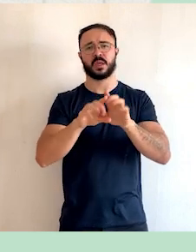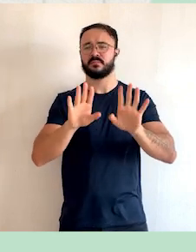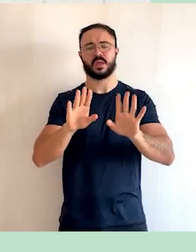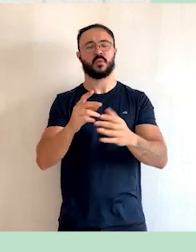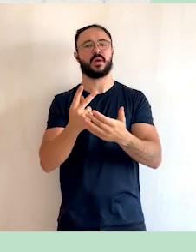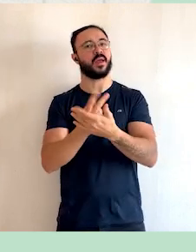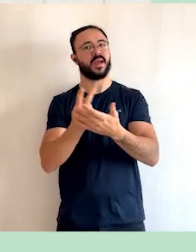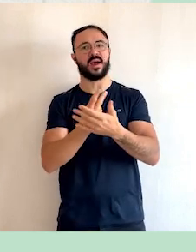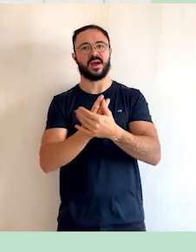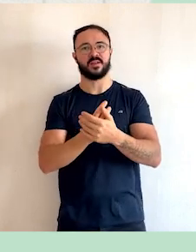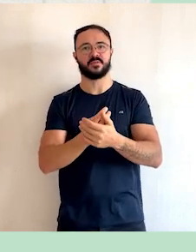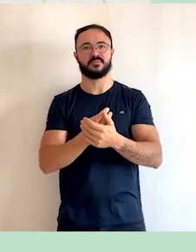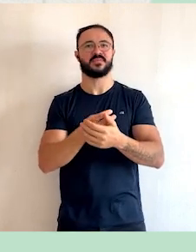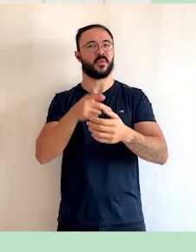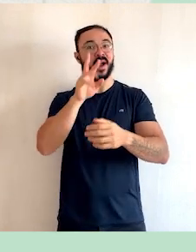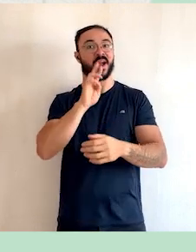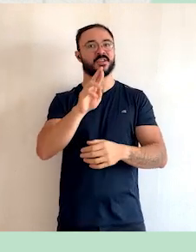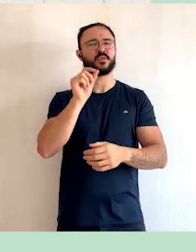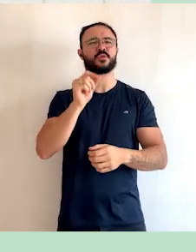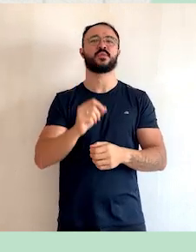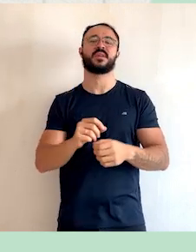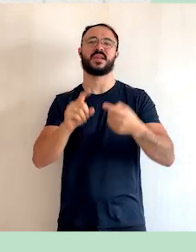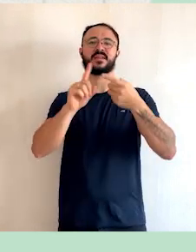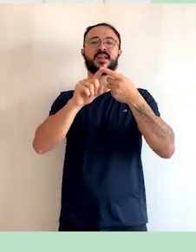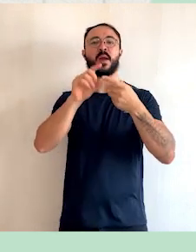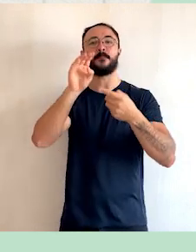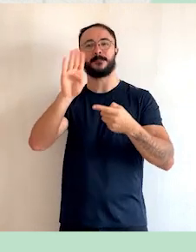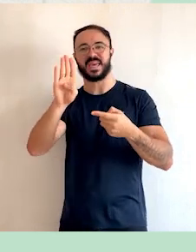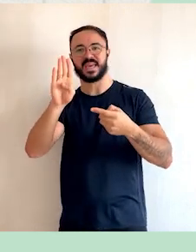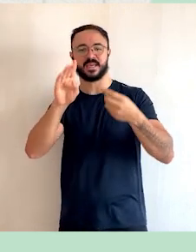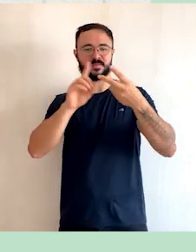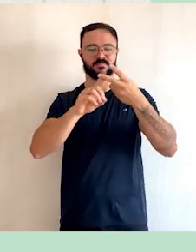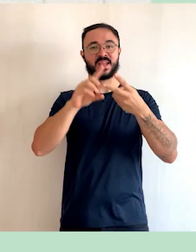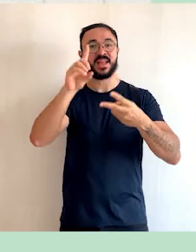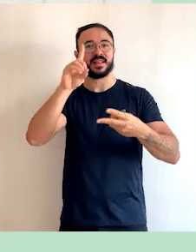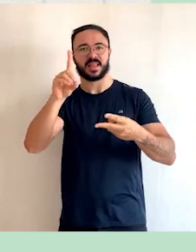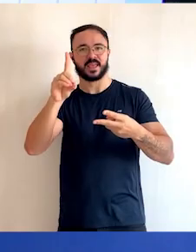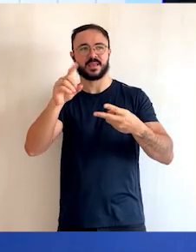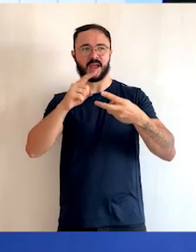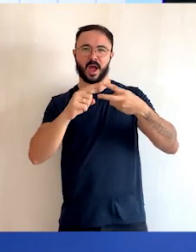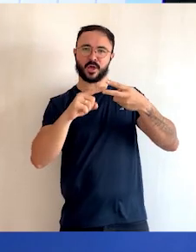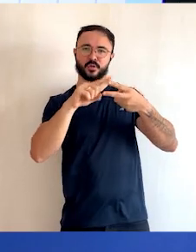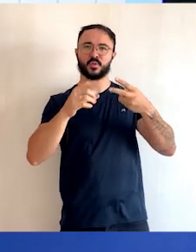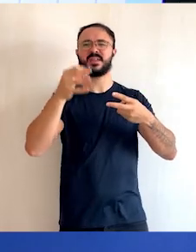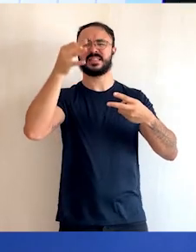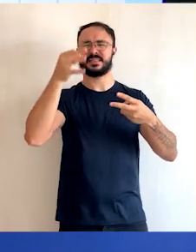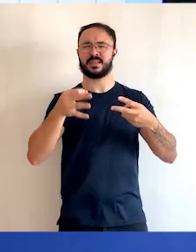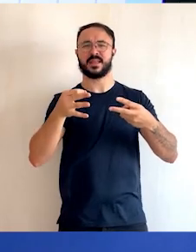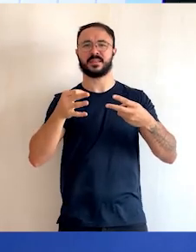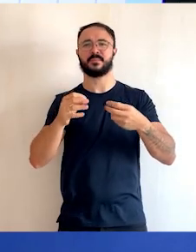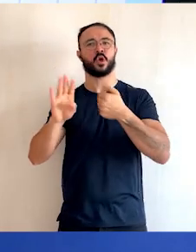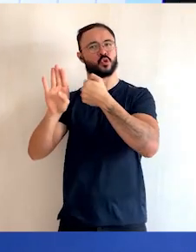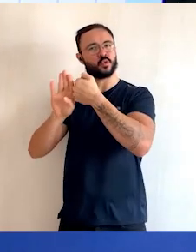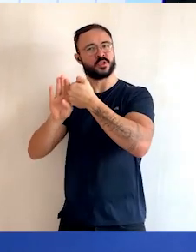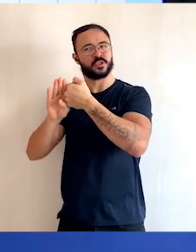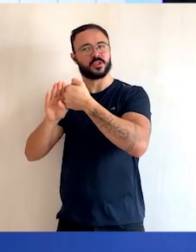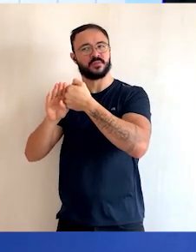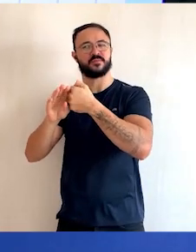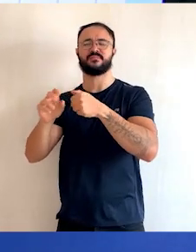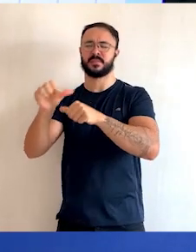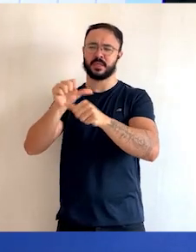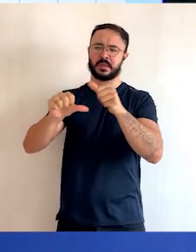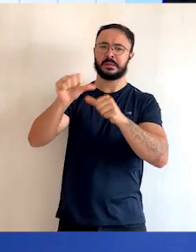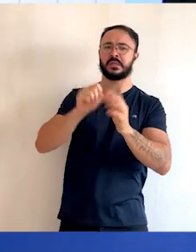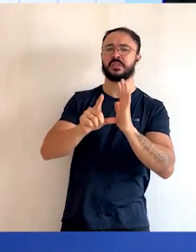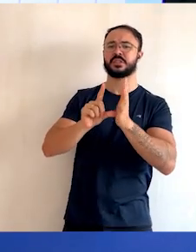como os substantivos que vieram de adjetivos. Na nossa segunda questão, vamos analisar